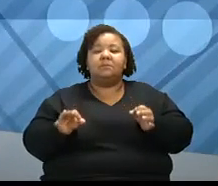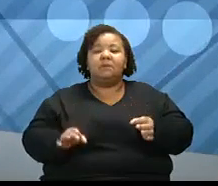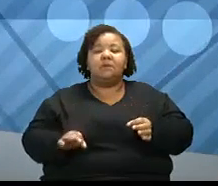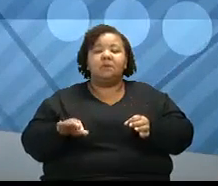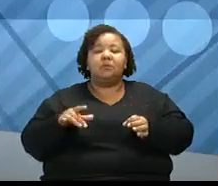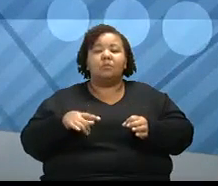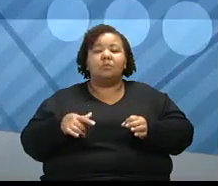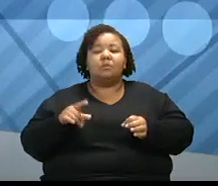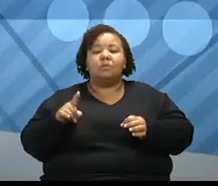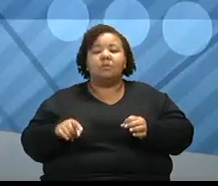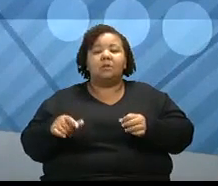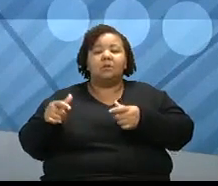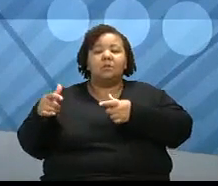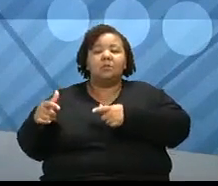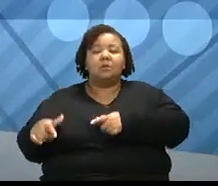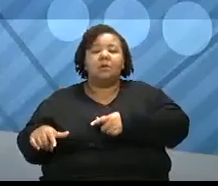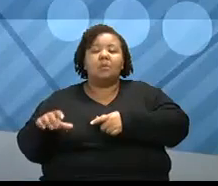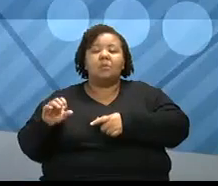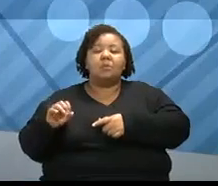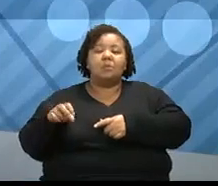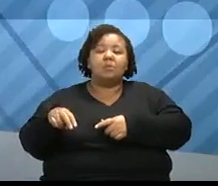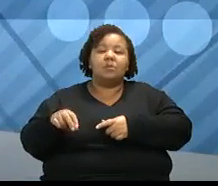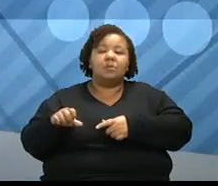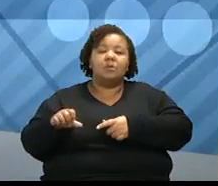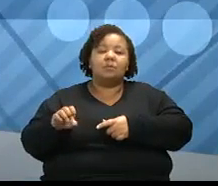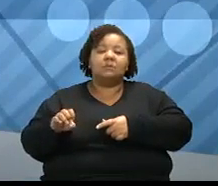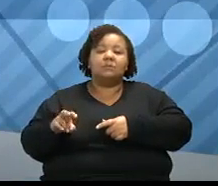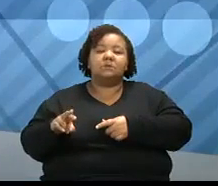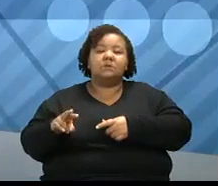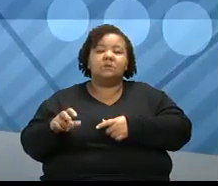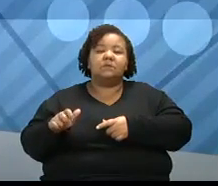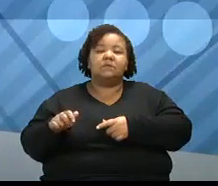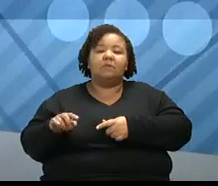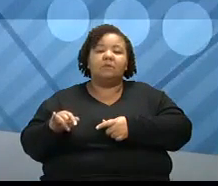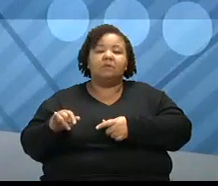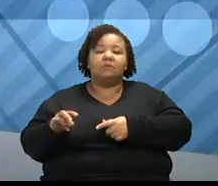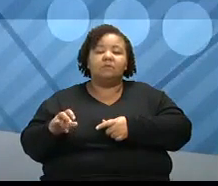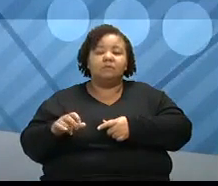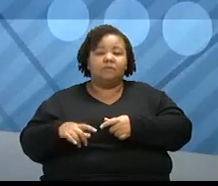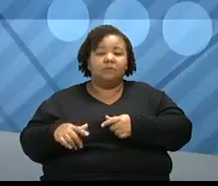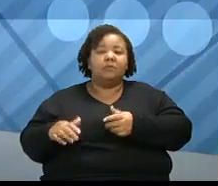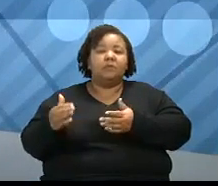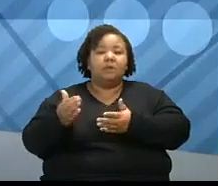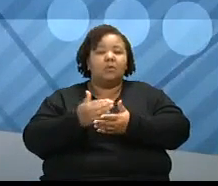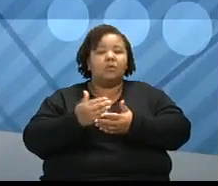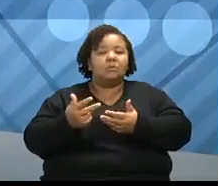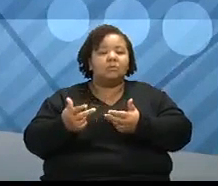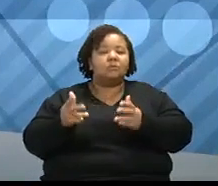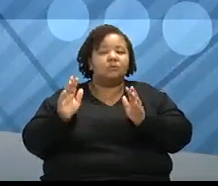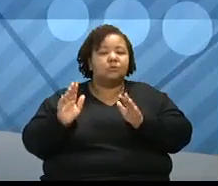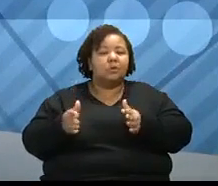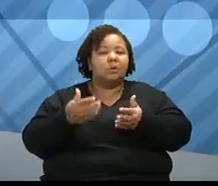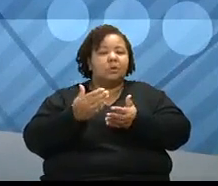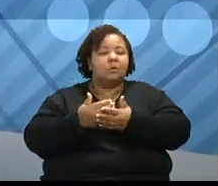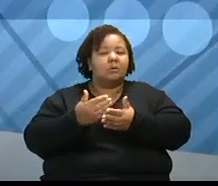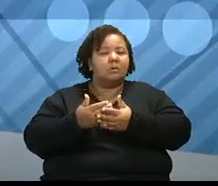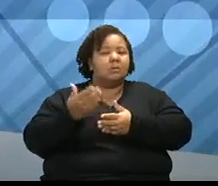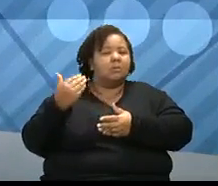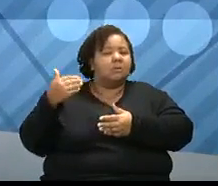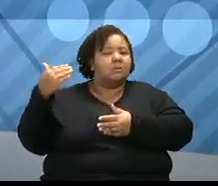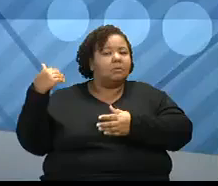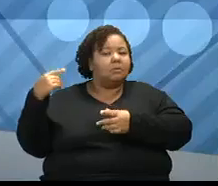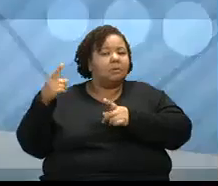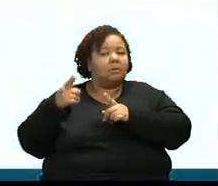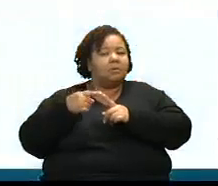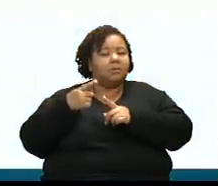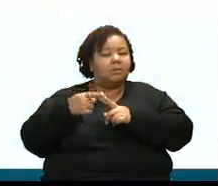eu tenho um campo conservativo? Então, nós vamos associar algumas ideias que nós já estudamos desde a primeira situação